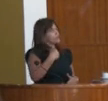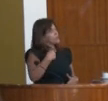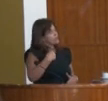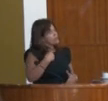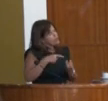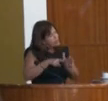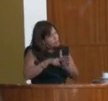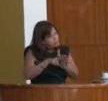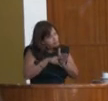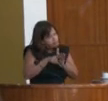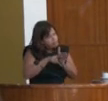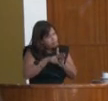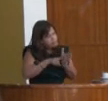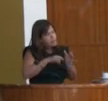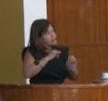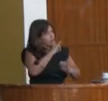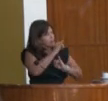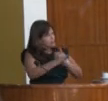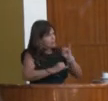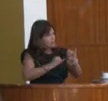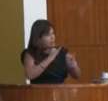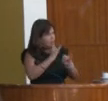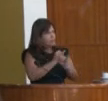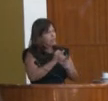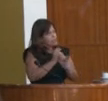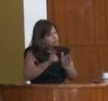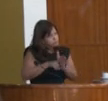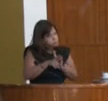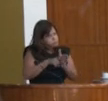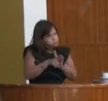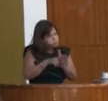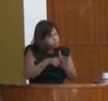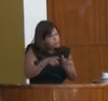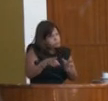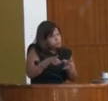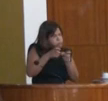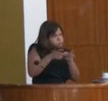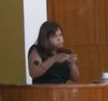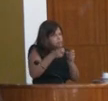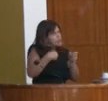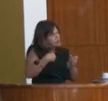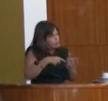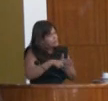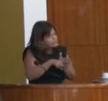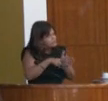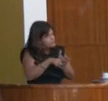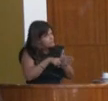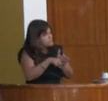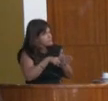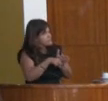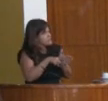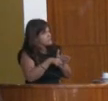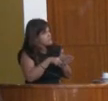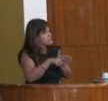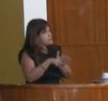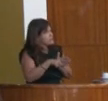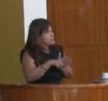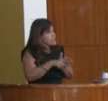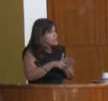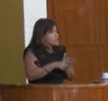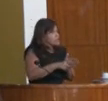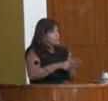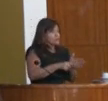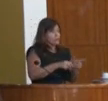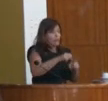internet, que é o Radar CIT, né, que é a Secretaria de Inspeção do Trabalho, e eu fiz essa pesquisa, se não me engano, eu fiz no início do ano,